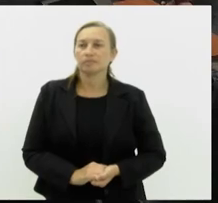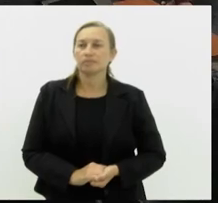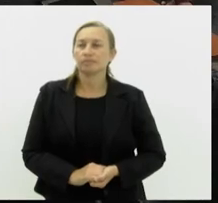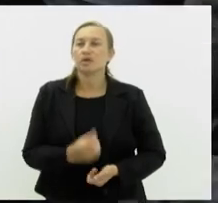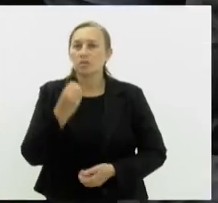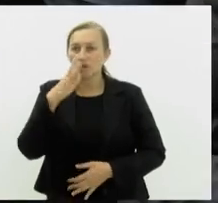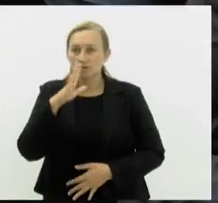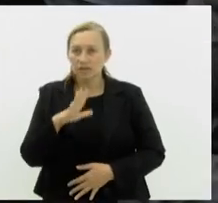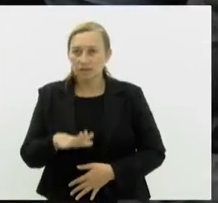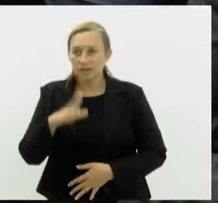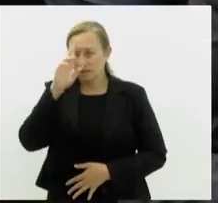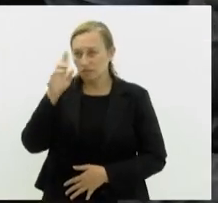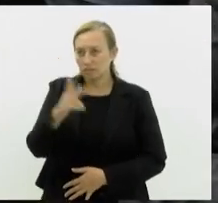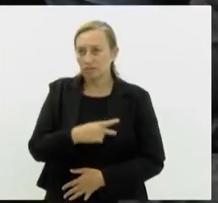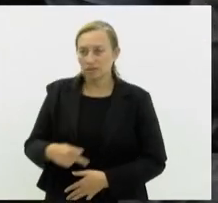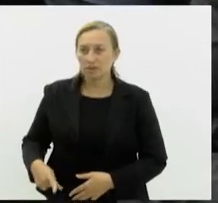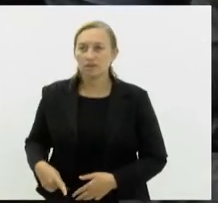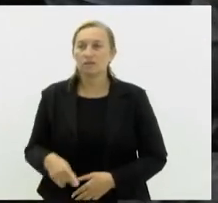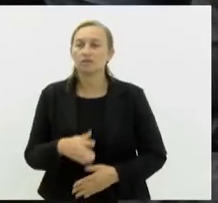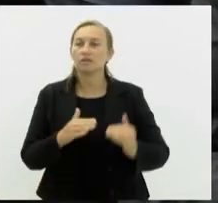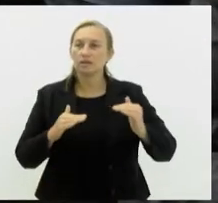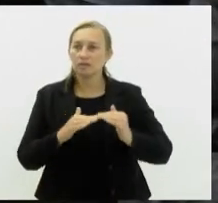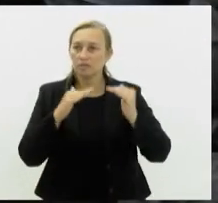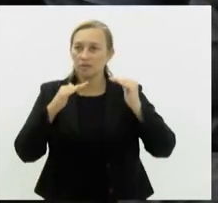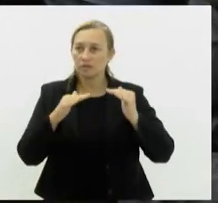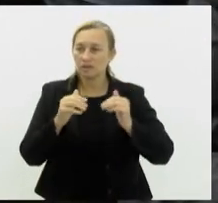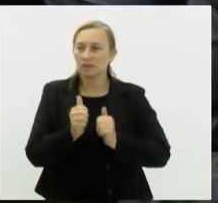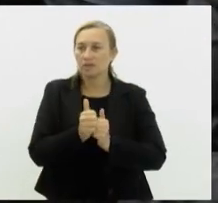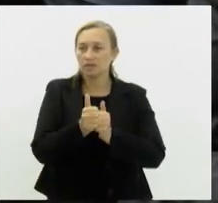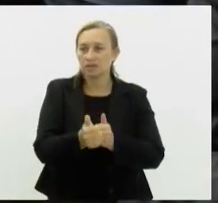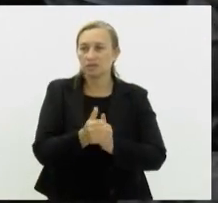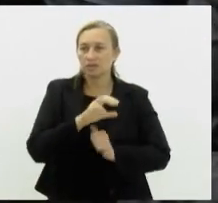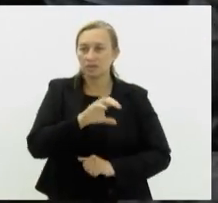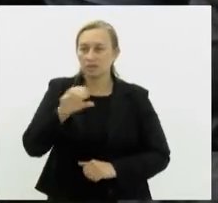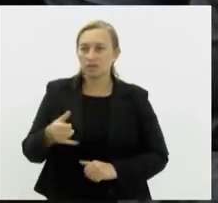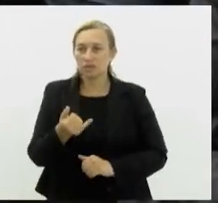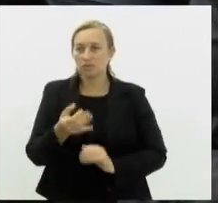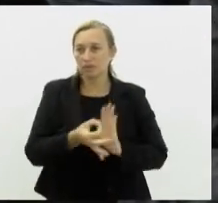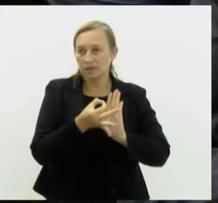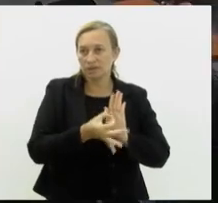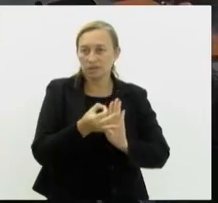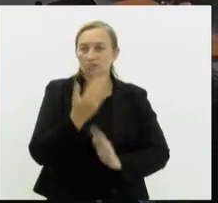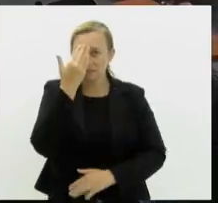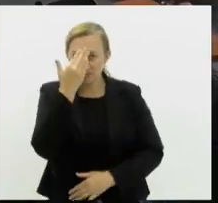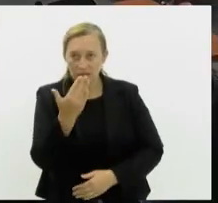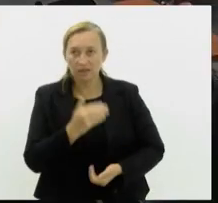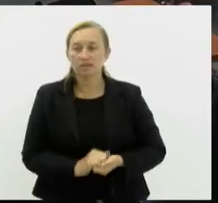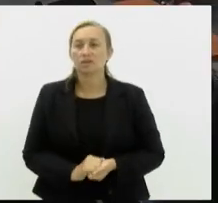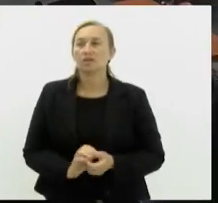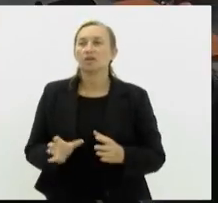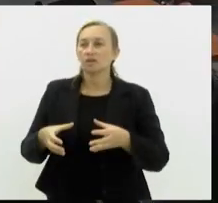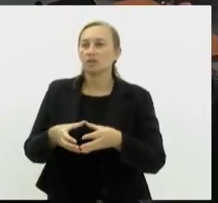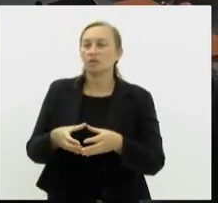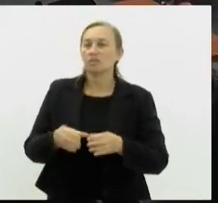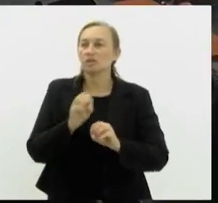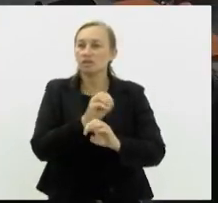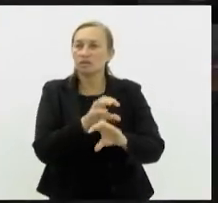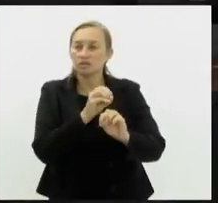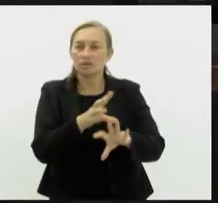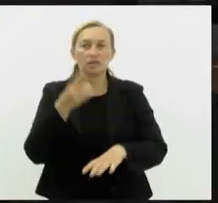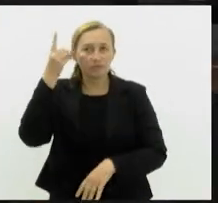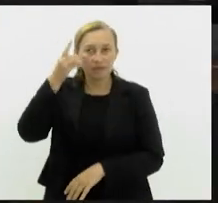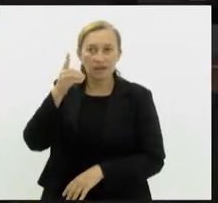Boa tarde, presidente. Favorável, seguindo o parecer da CCJ. Obrigada. Pela Comissão de Educação, deputado